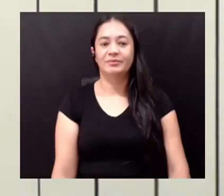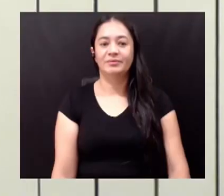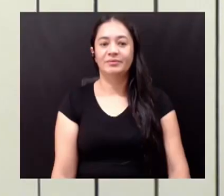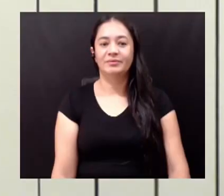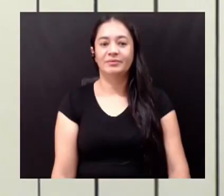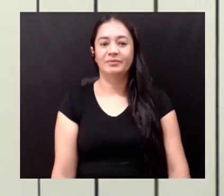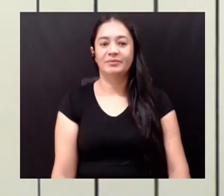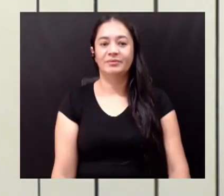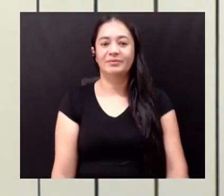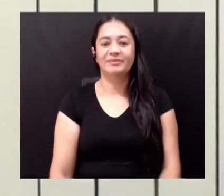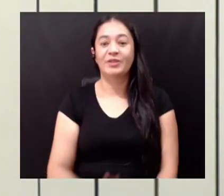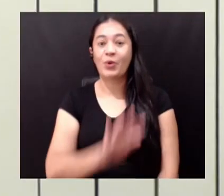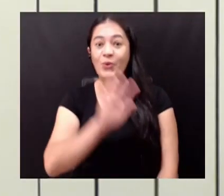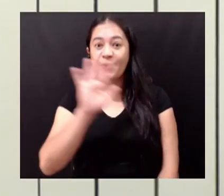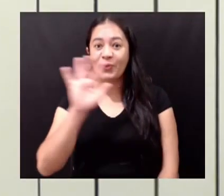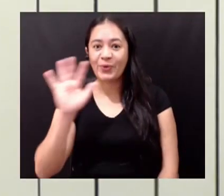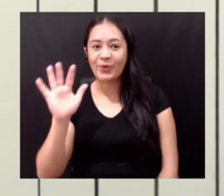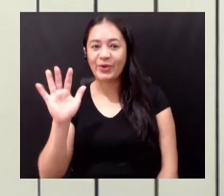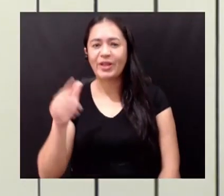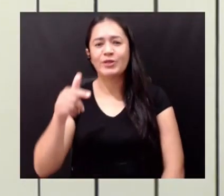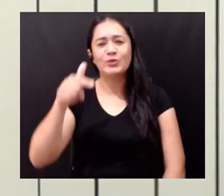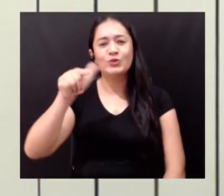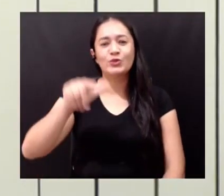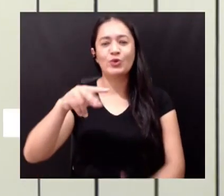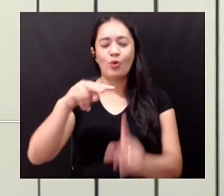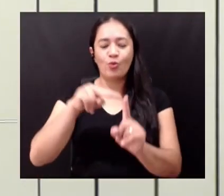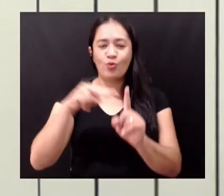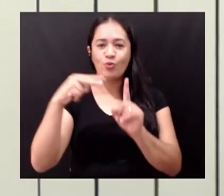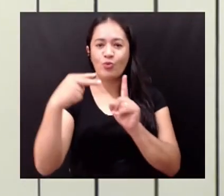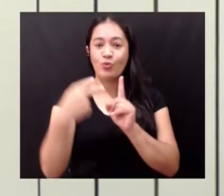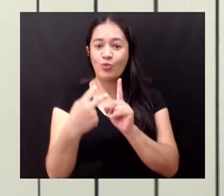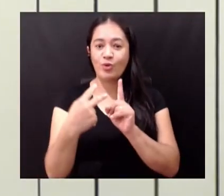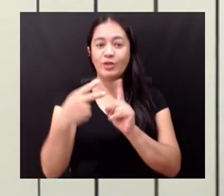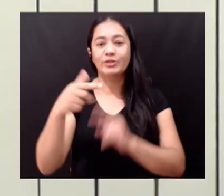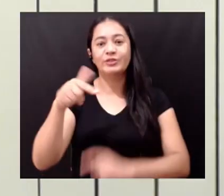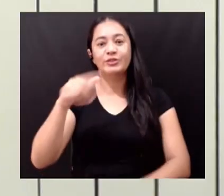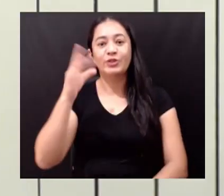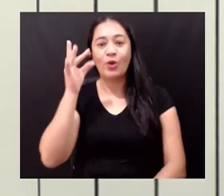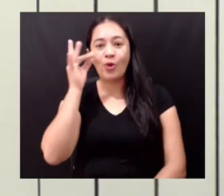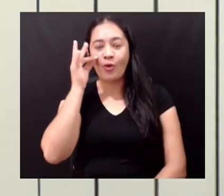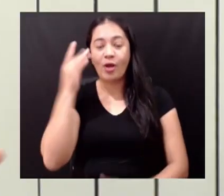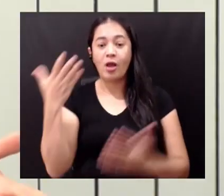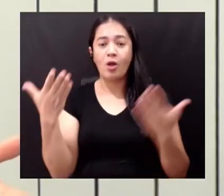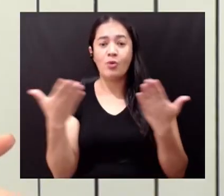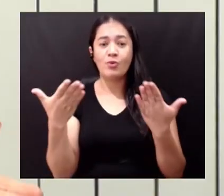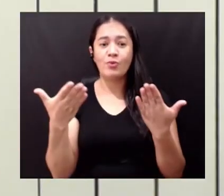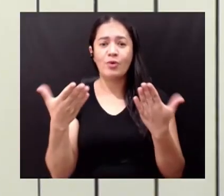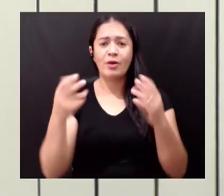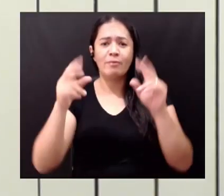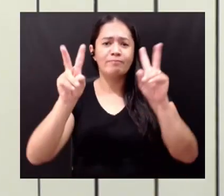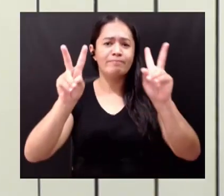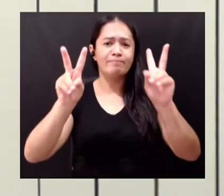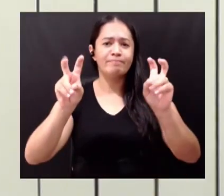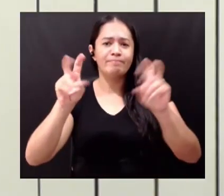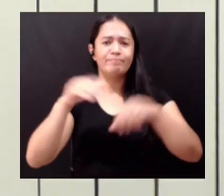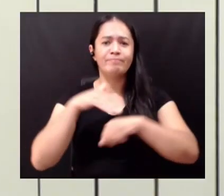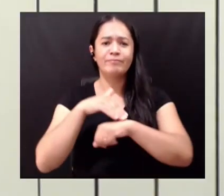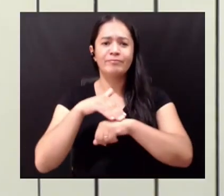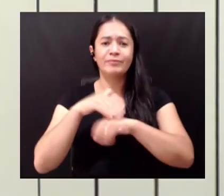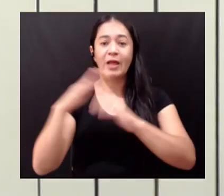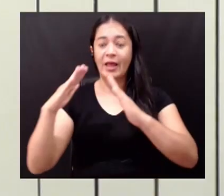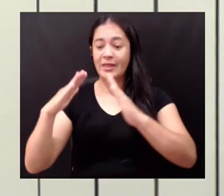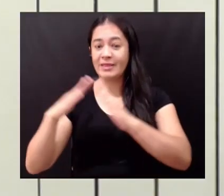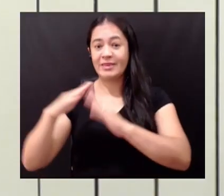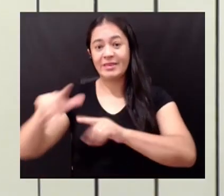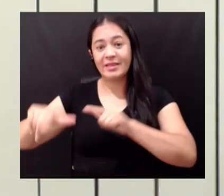Olá, minha gente, mais um ponto de vista no ar. Dessa vez nós vamos falar sobre home office, né? Talvez uma possível